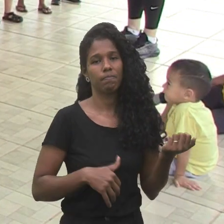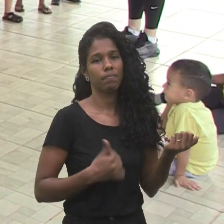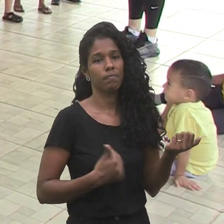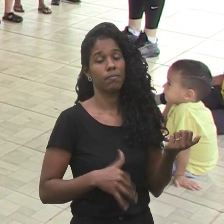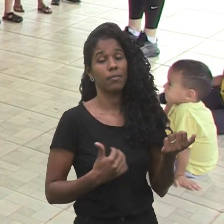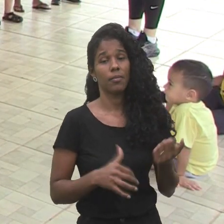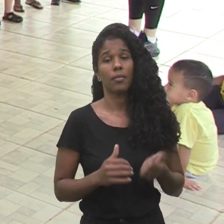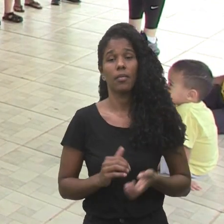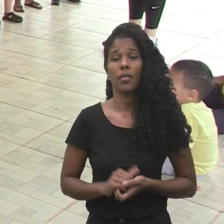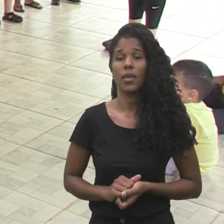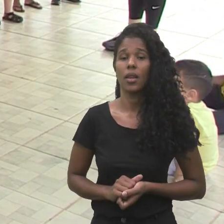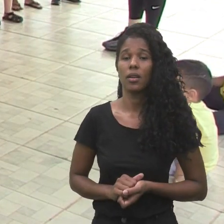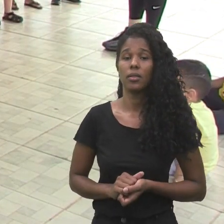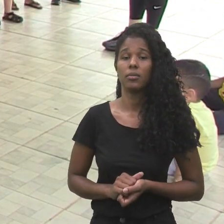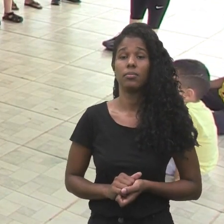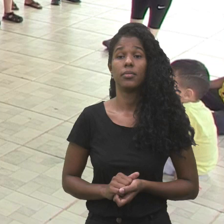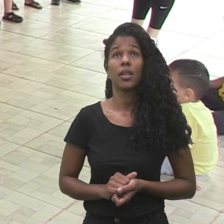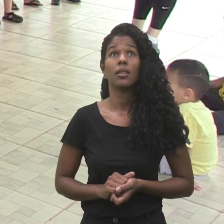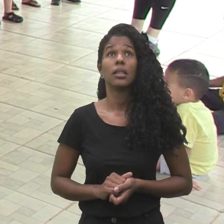A